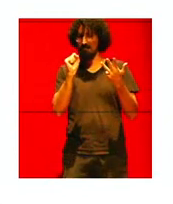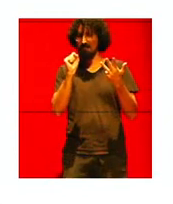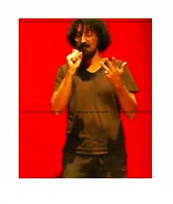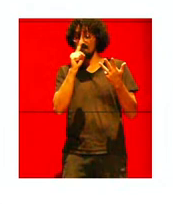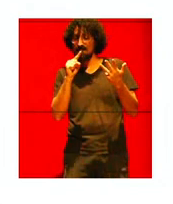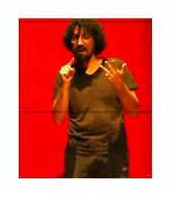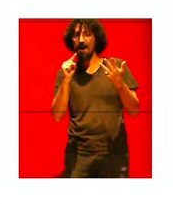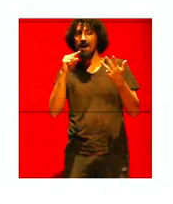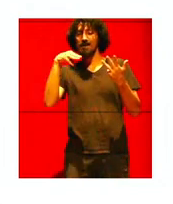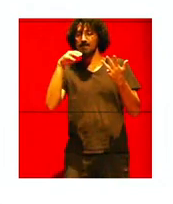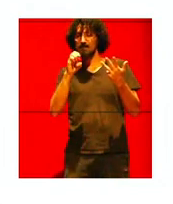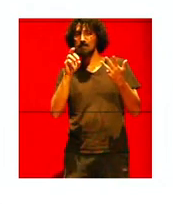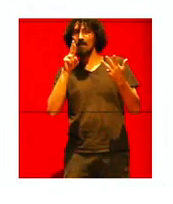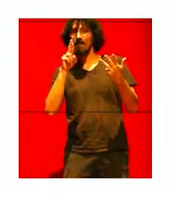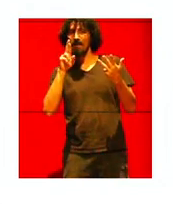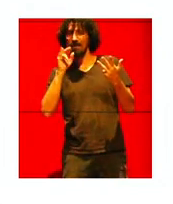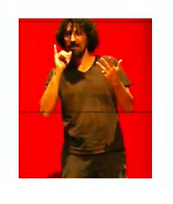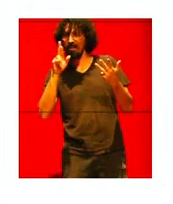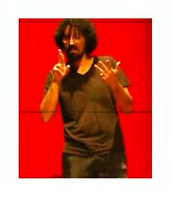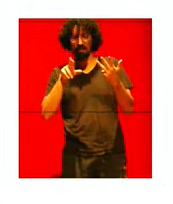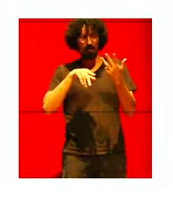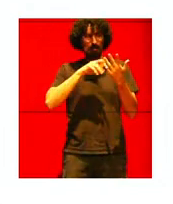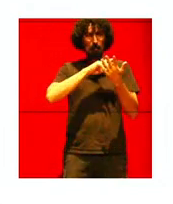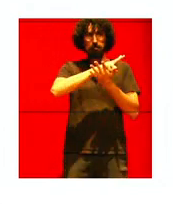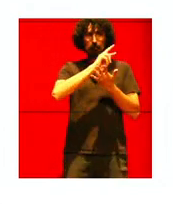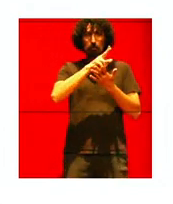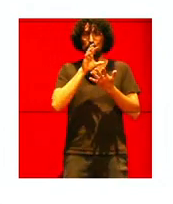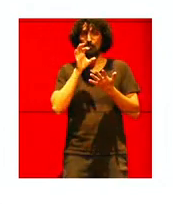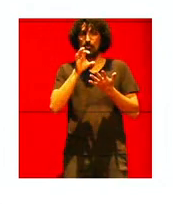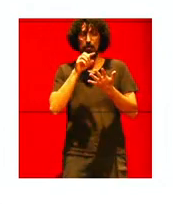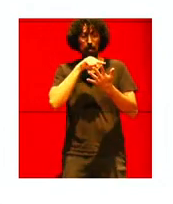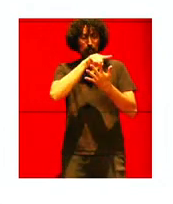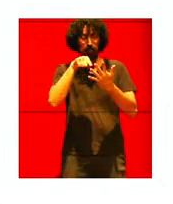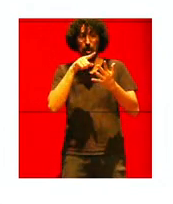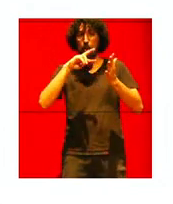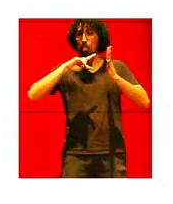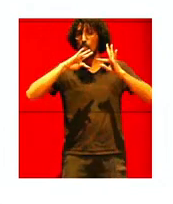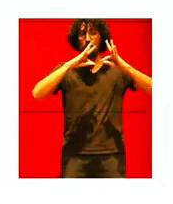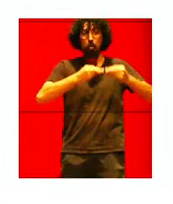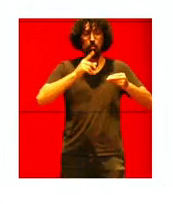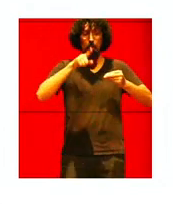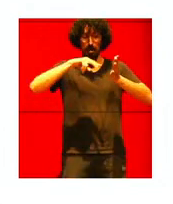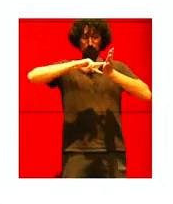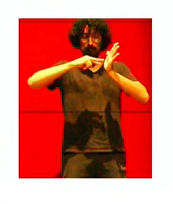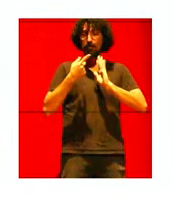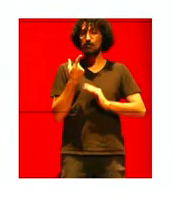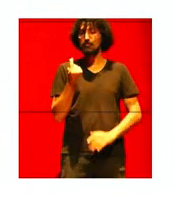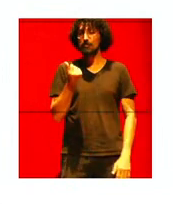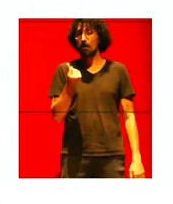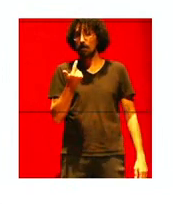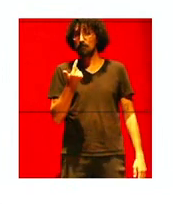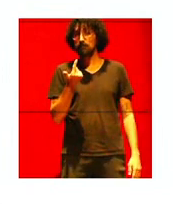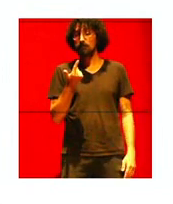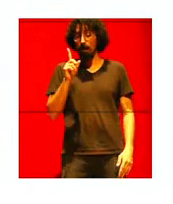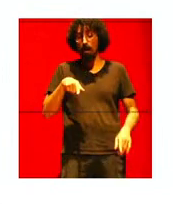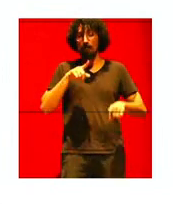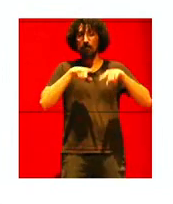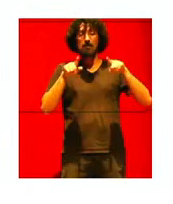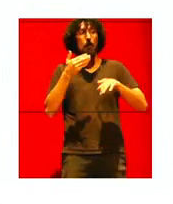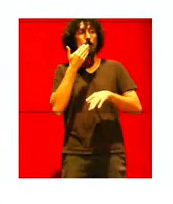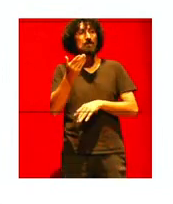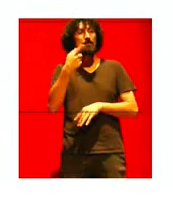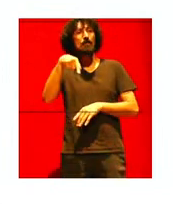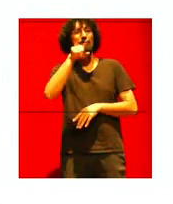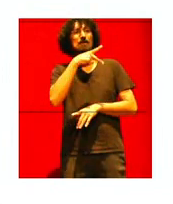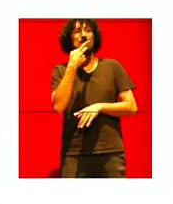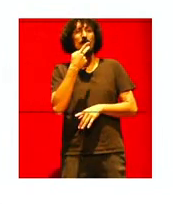Então, olha a diversidade que tem a palavra dinheiro. Se eu fosse pedir para vocês listar